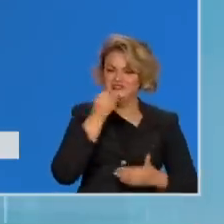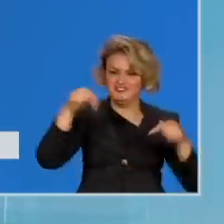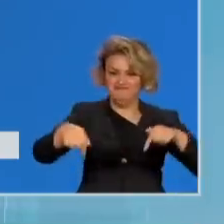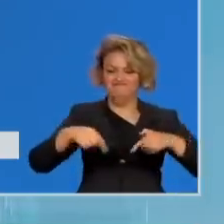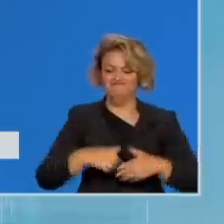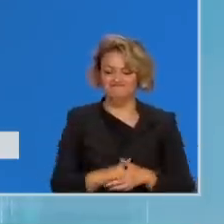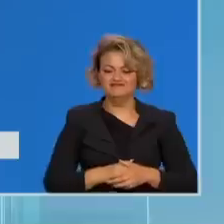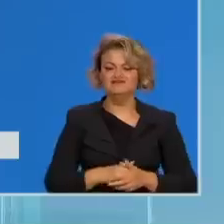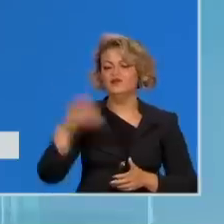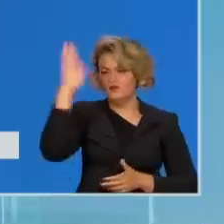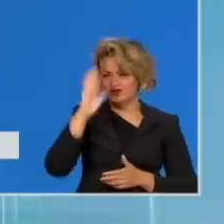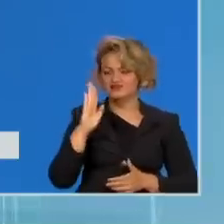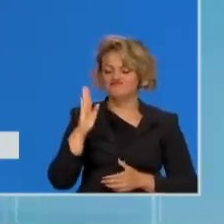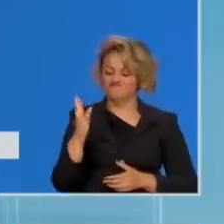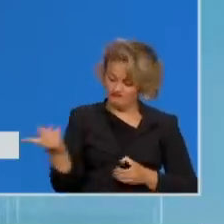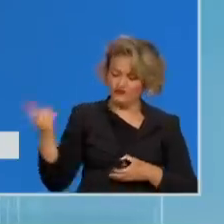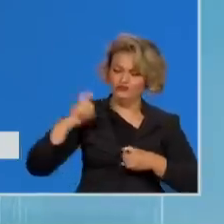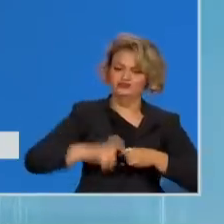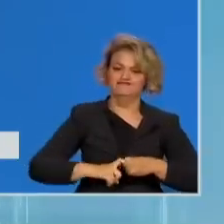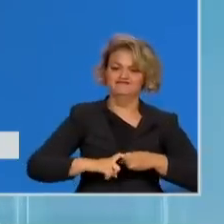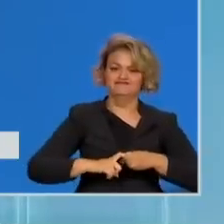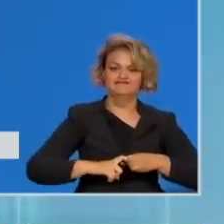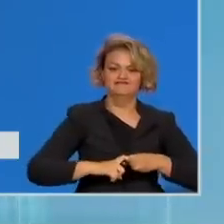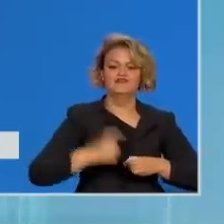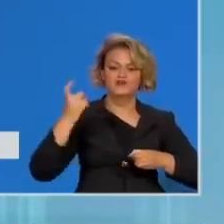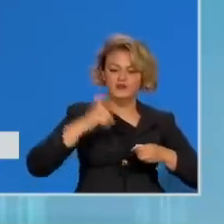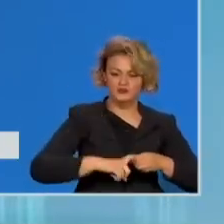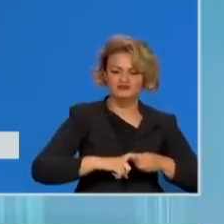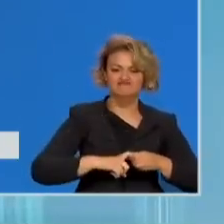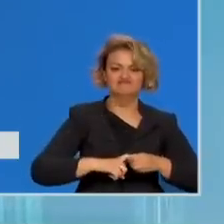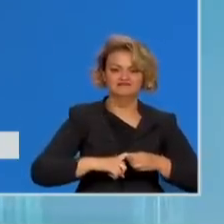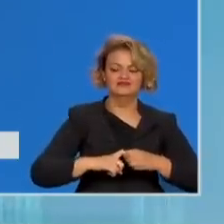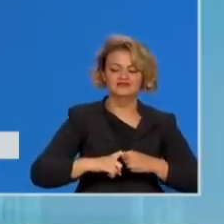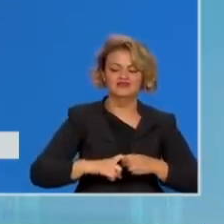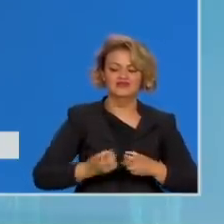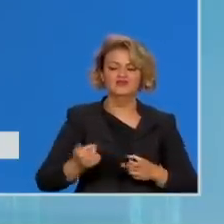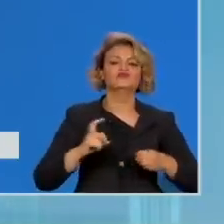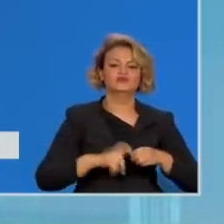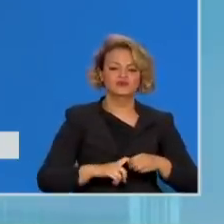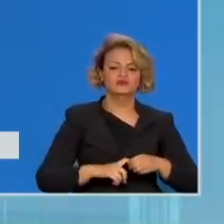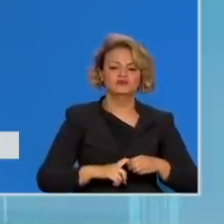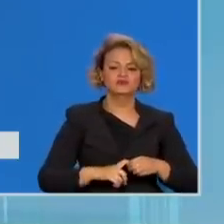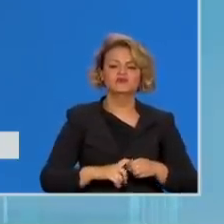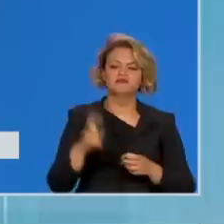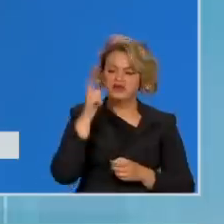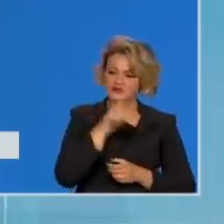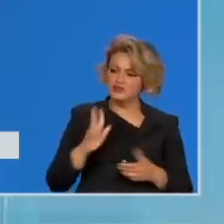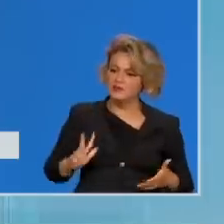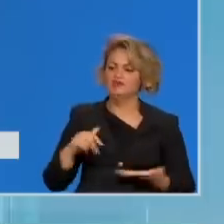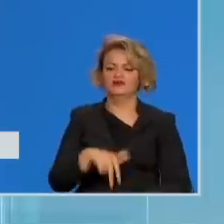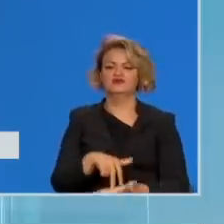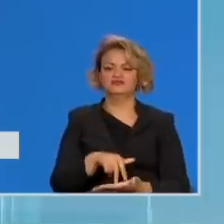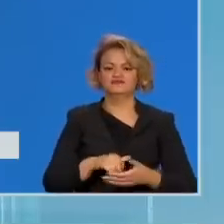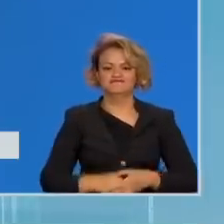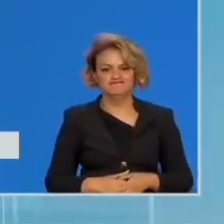né? Ásia, primeira viagem para a Europa. Ele tenta reconectar, restabelecer o acordo acordo União Europeia, retomar, né, colocar em